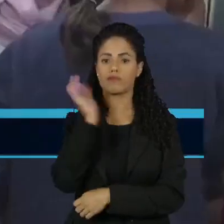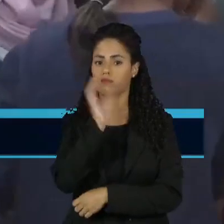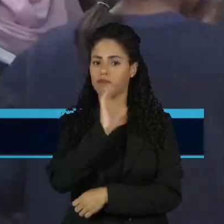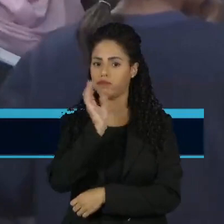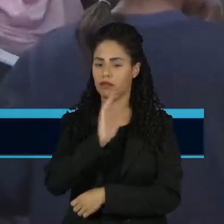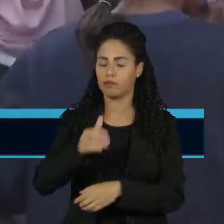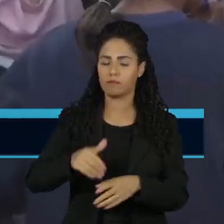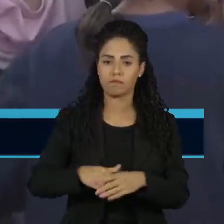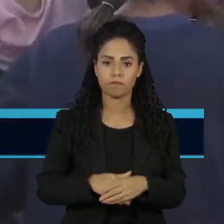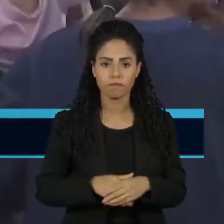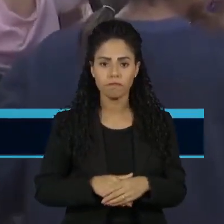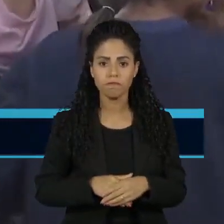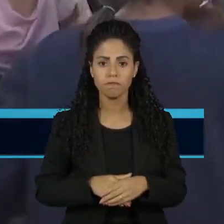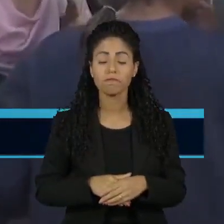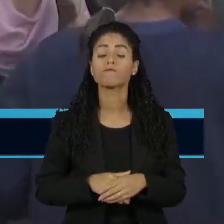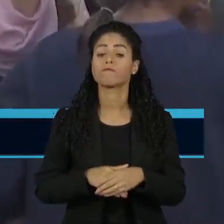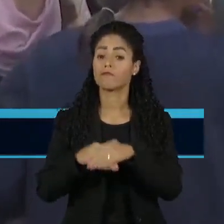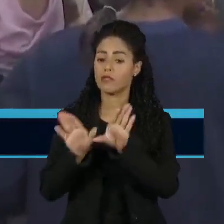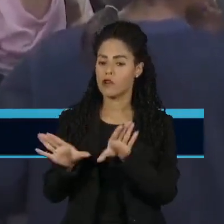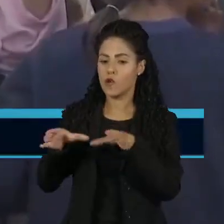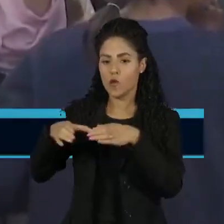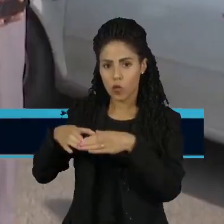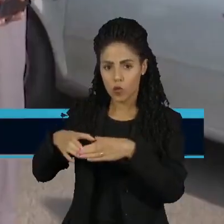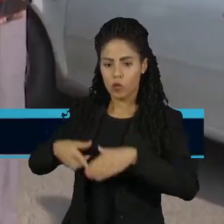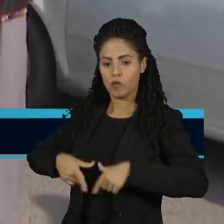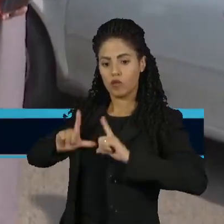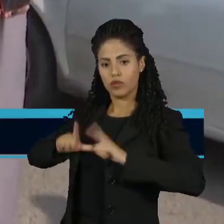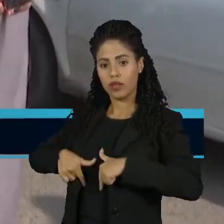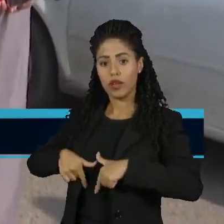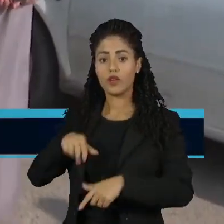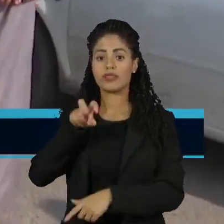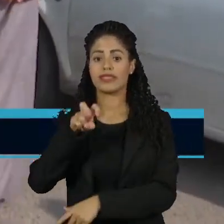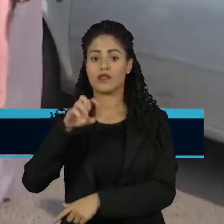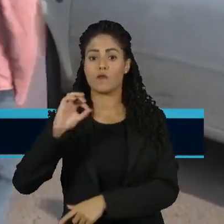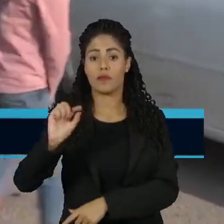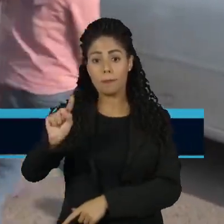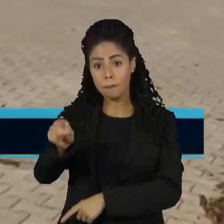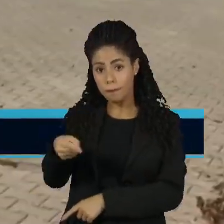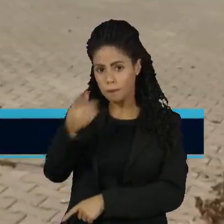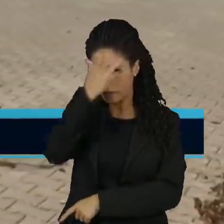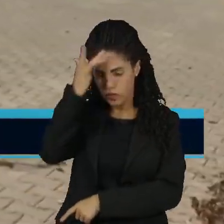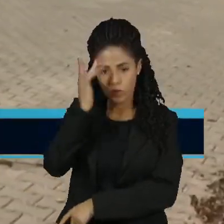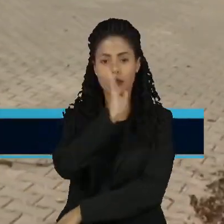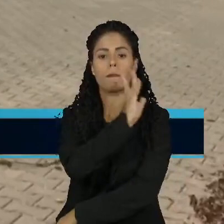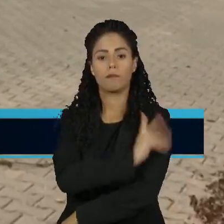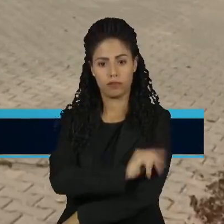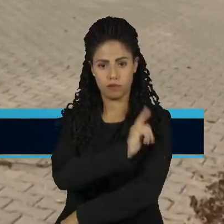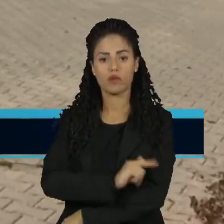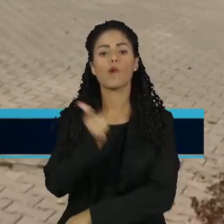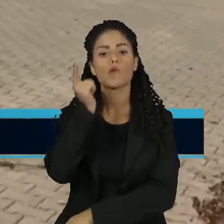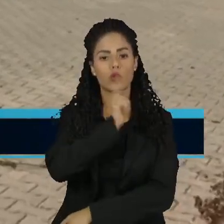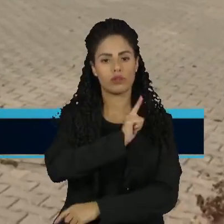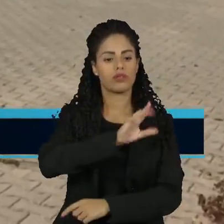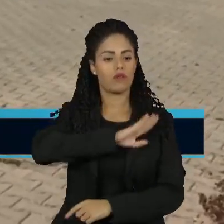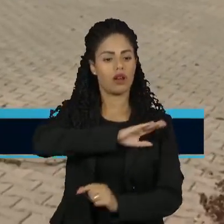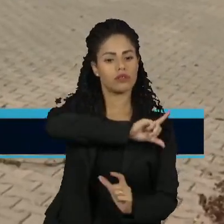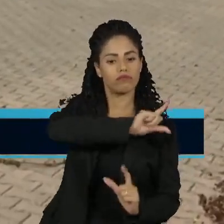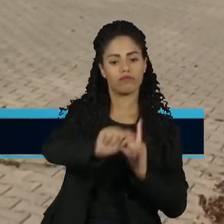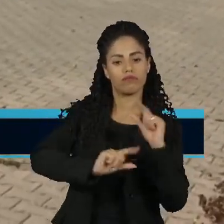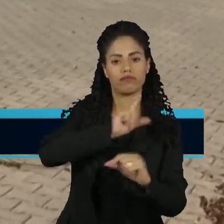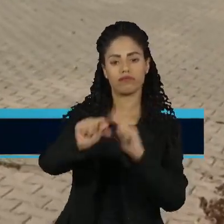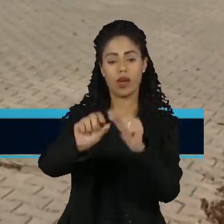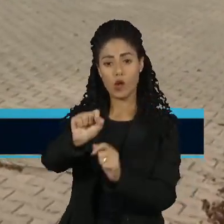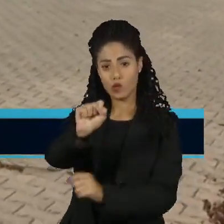possível. As forças israelenses afirmaram que 50 mil civis palestinos deixaram a cidade de Gaza rumo ao